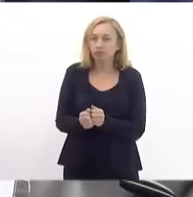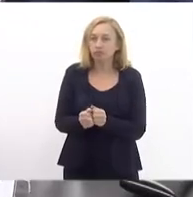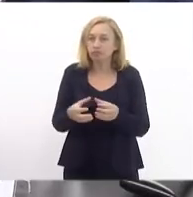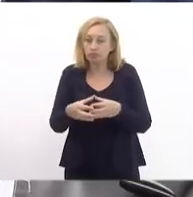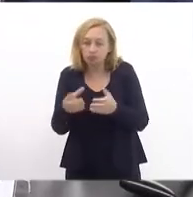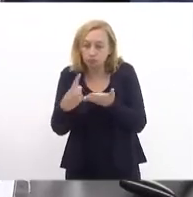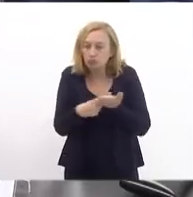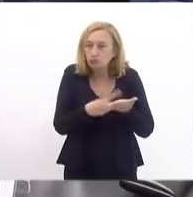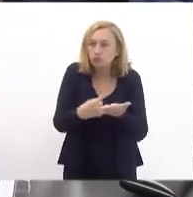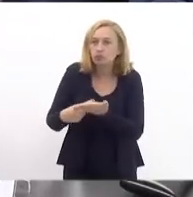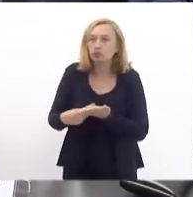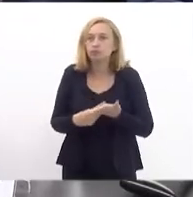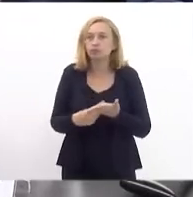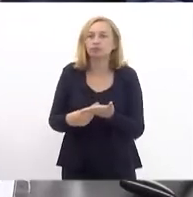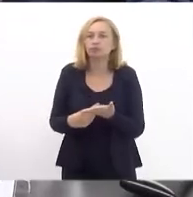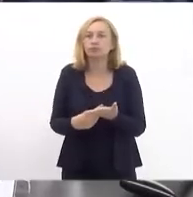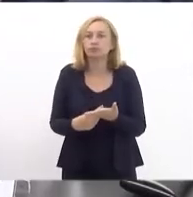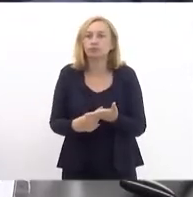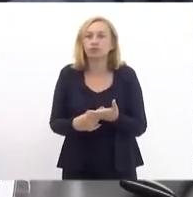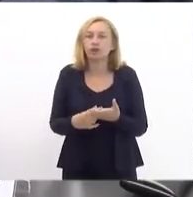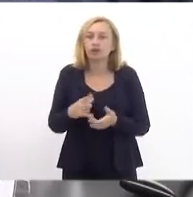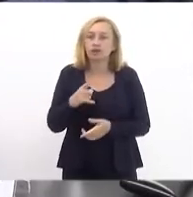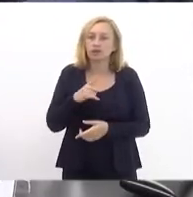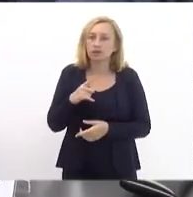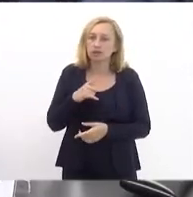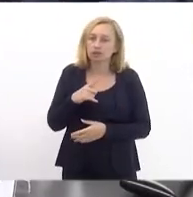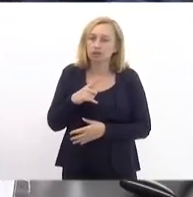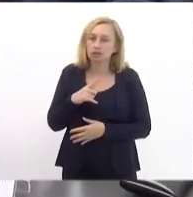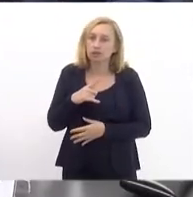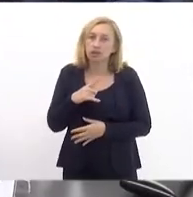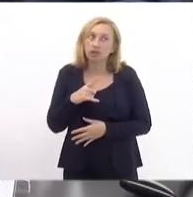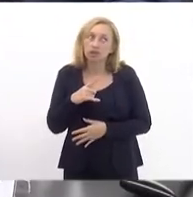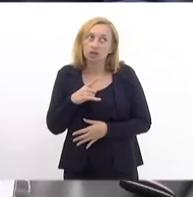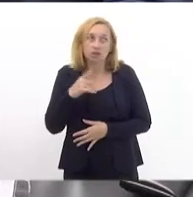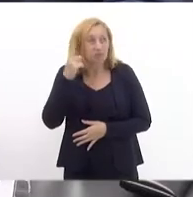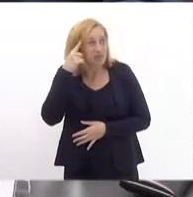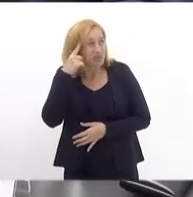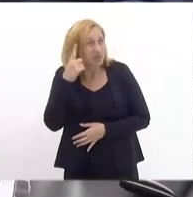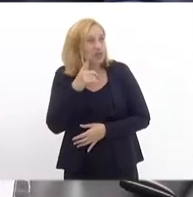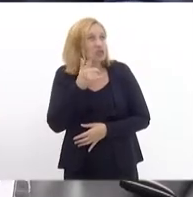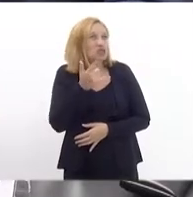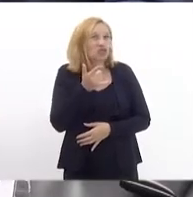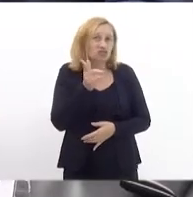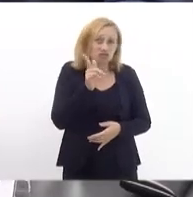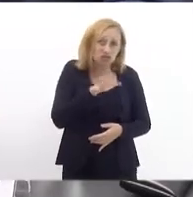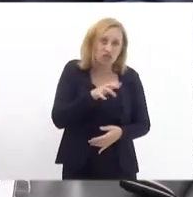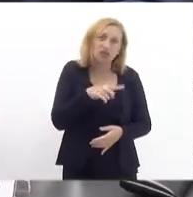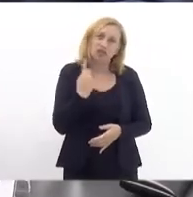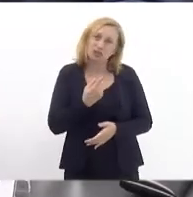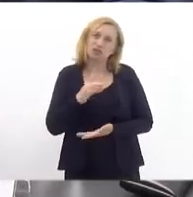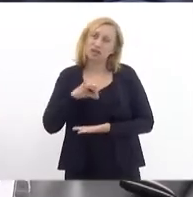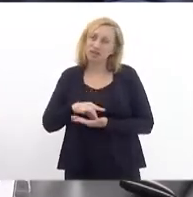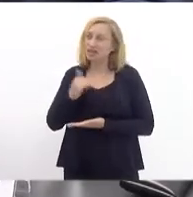coletivo. E tem a cabeça, desculpe, muito diferente da nossa realidade. O Japão